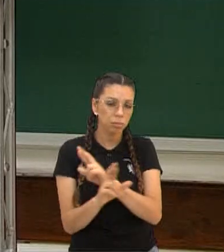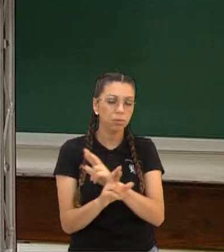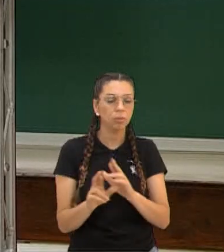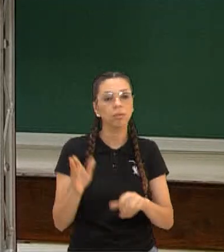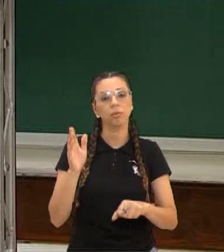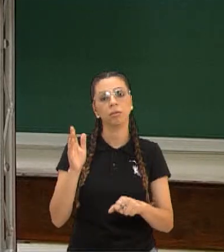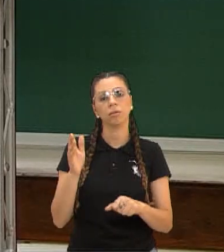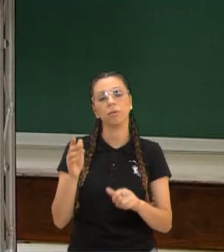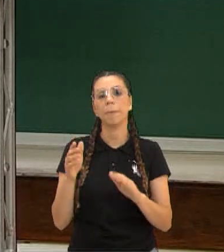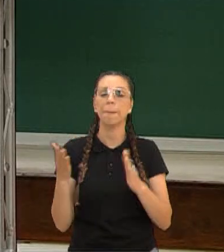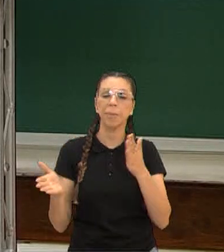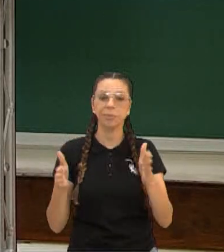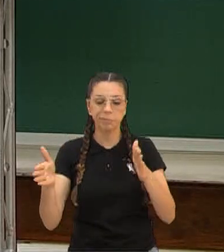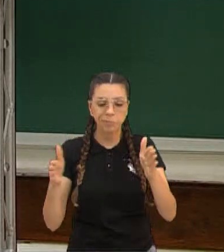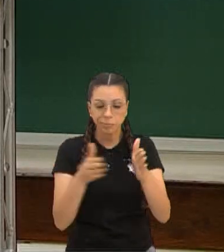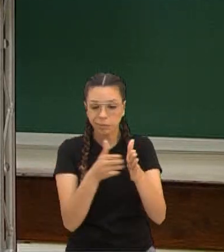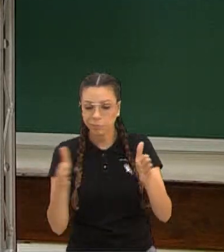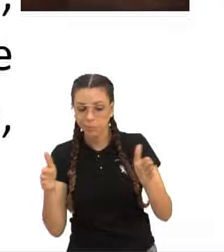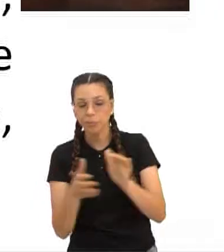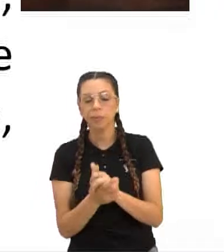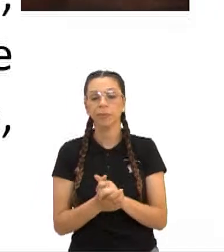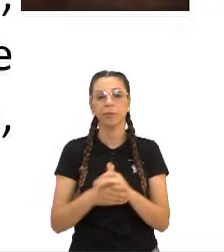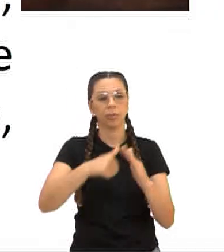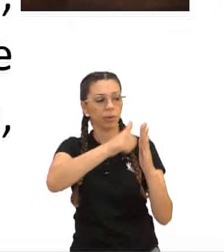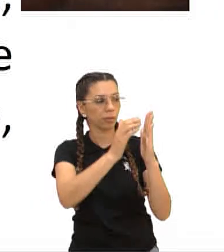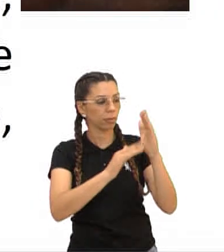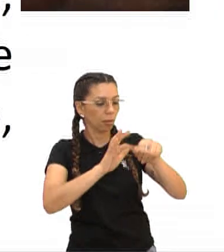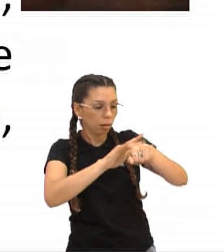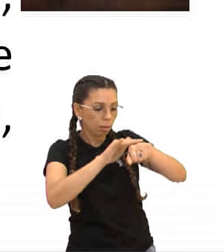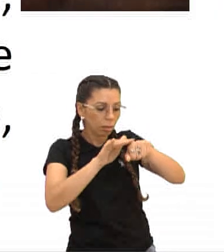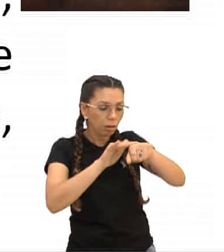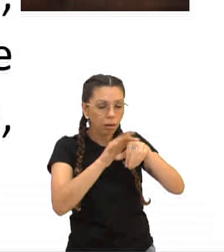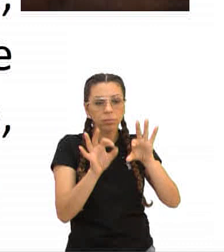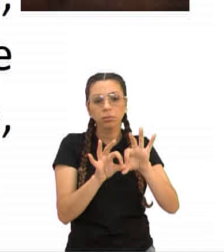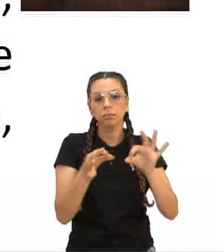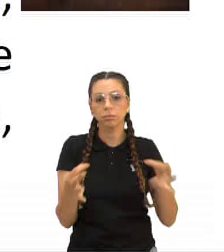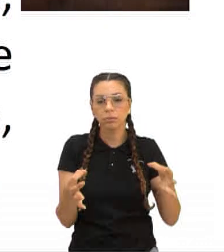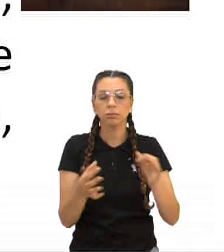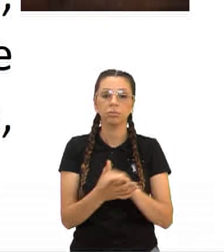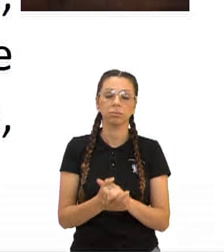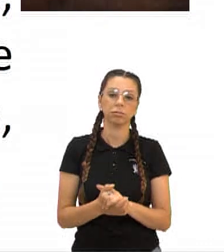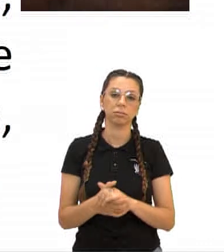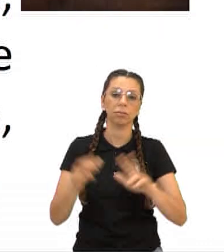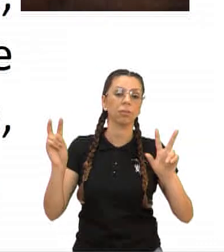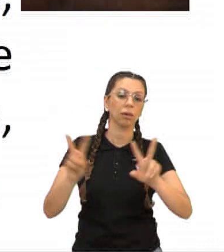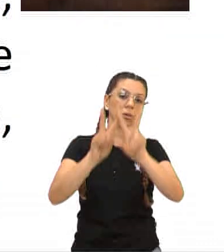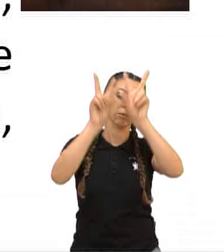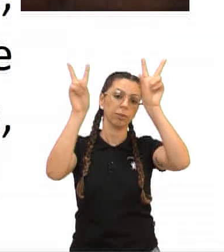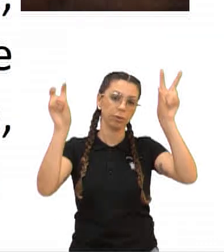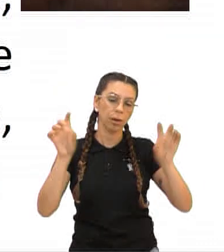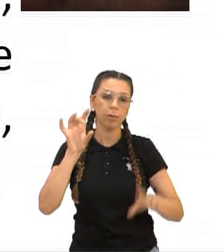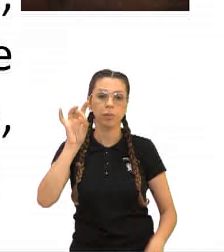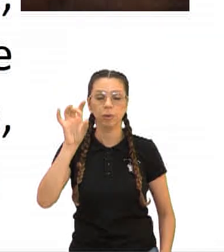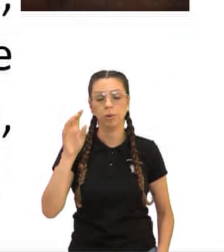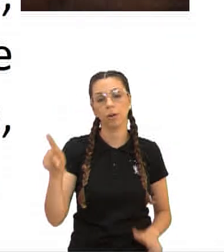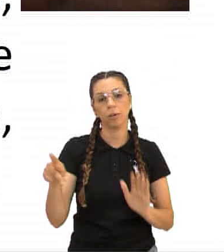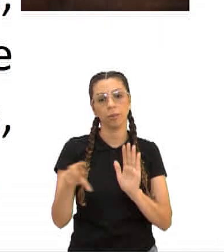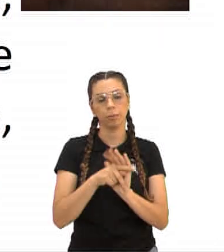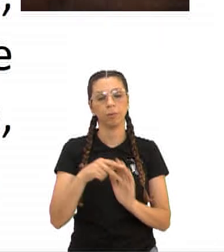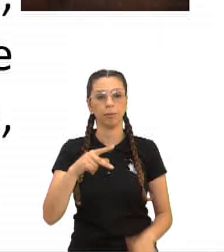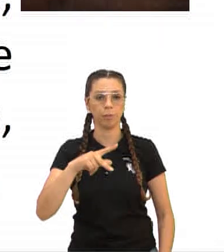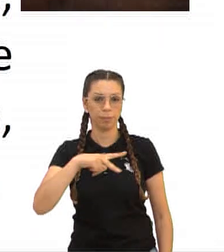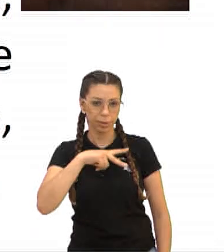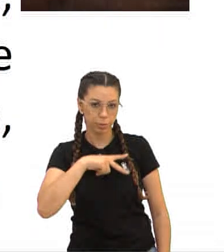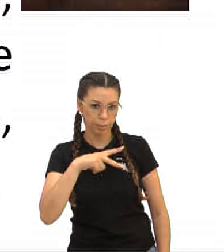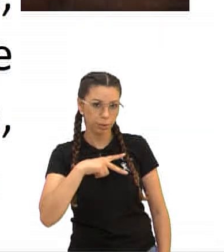Suas texturas são sugeridas, as formas simplificadas. Os temas deixaram de ser impessoais ou alegóricos